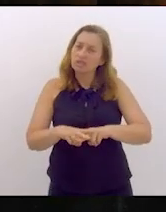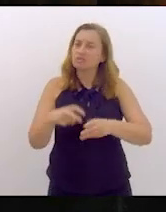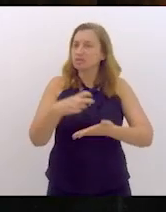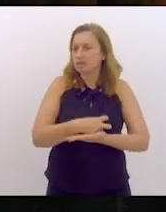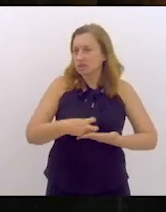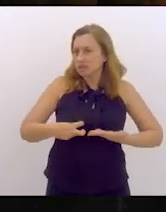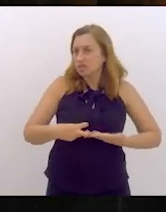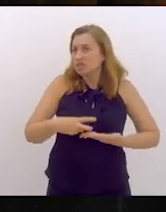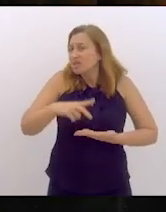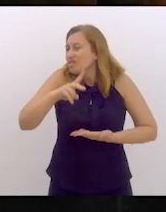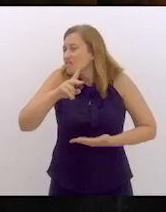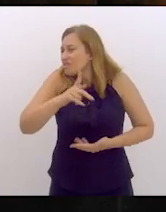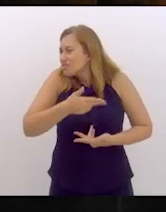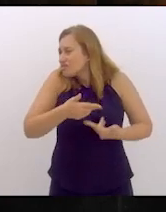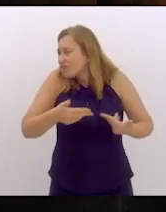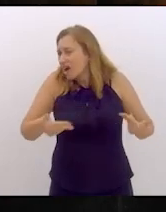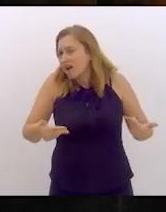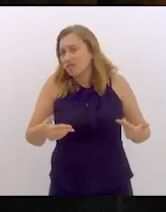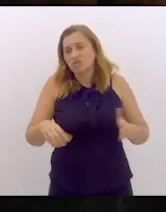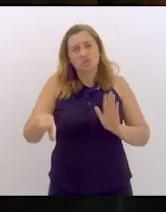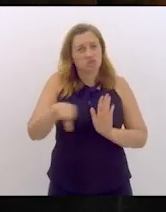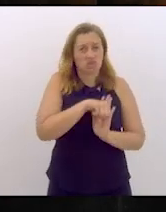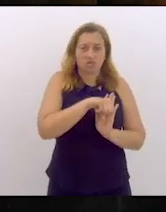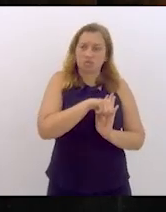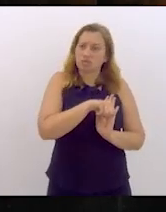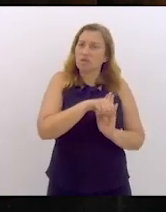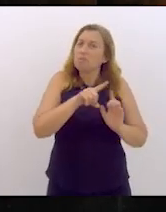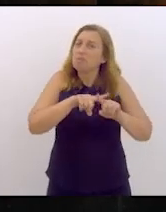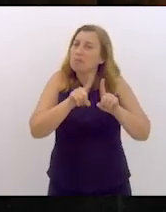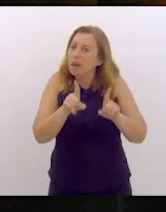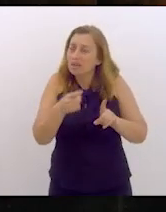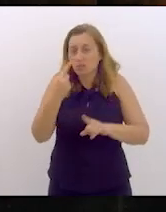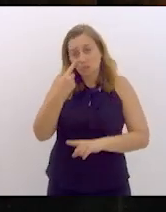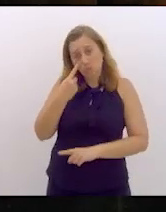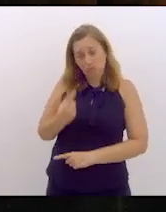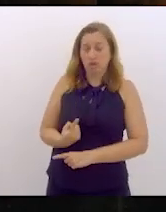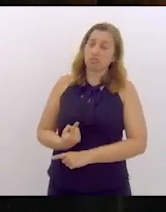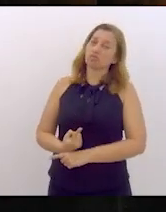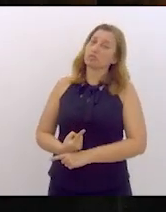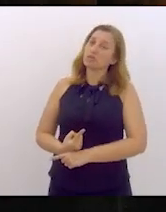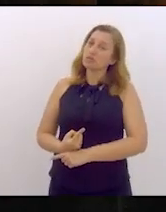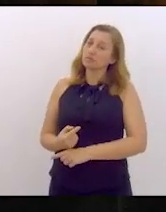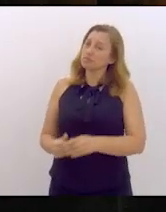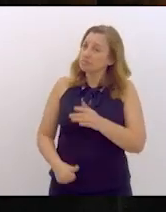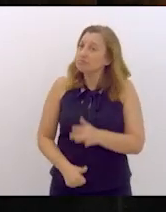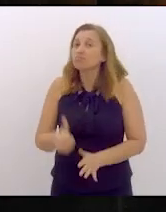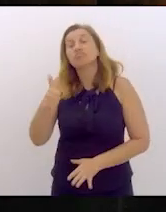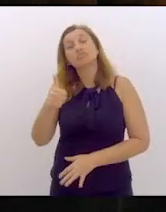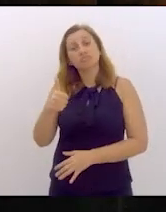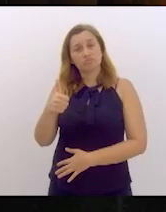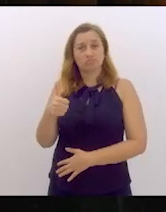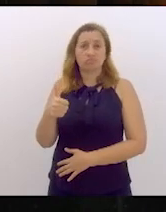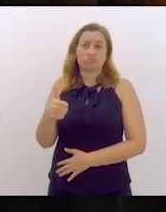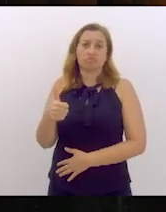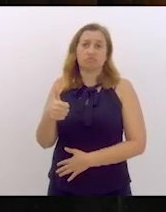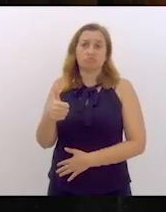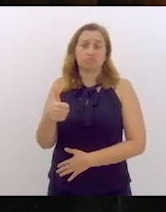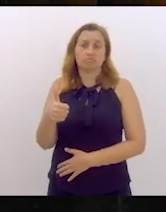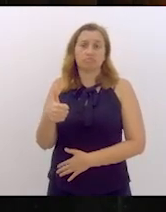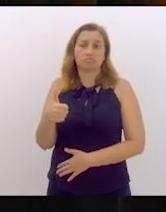por diversos crimes mas tô vendo pela primeira vez